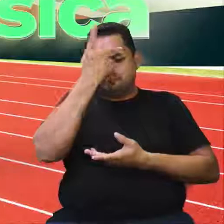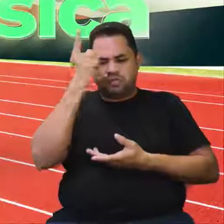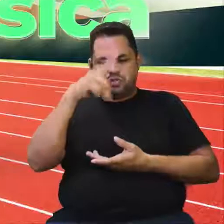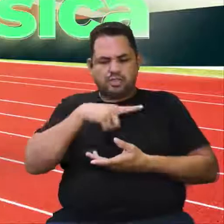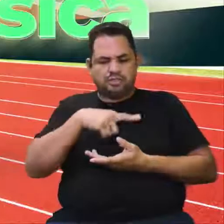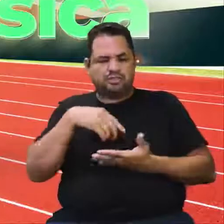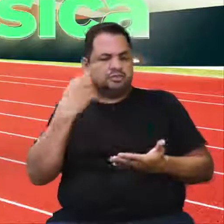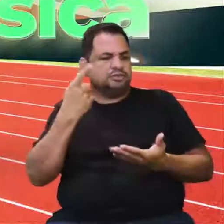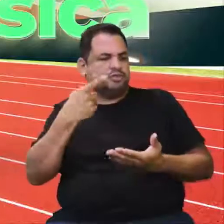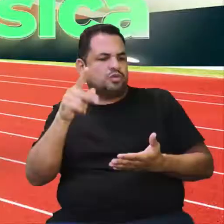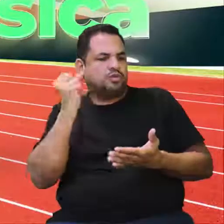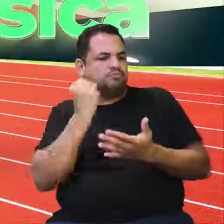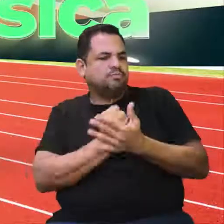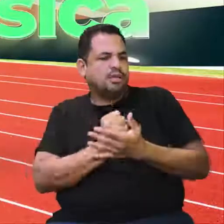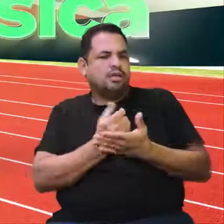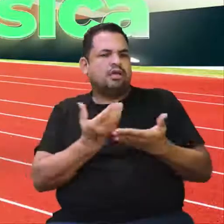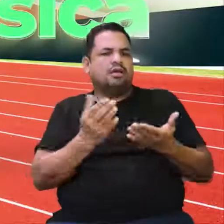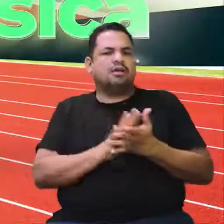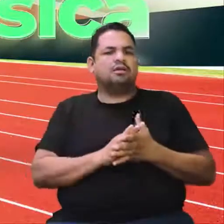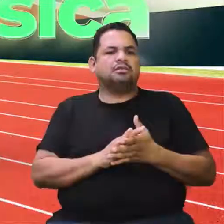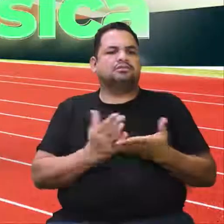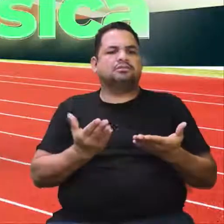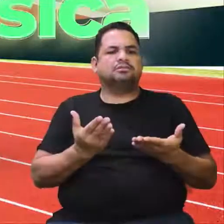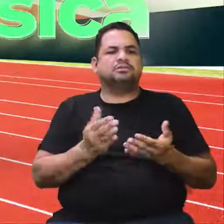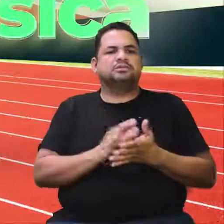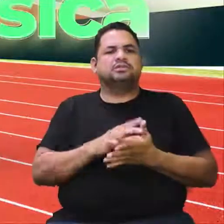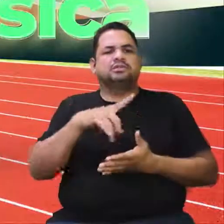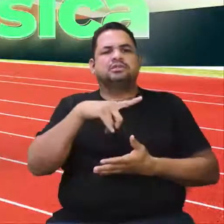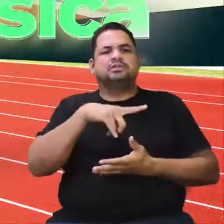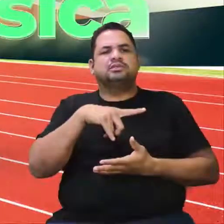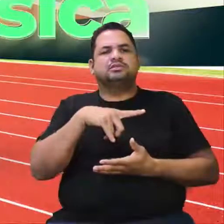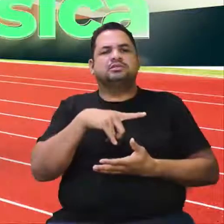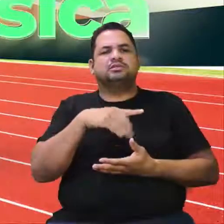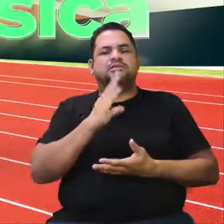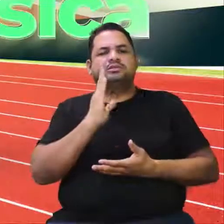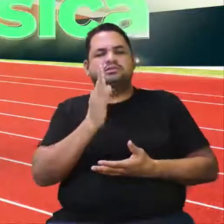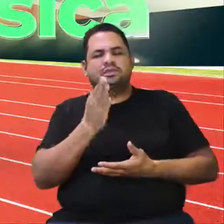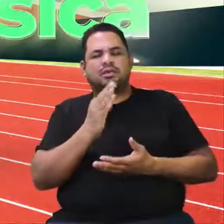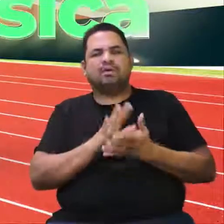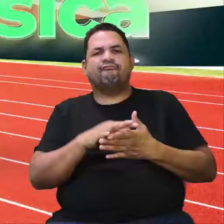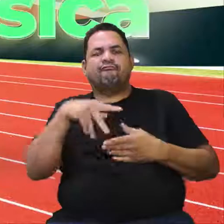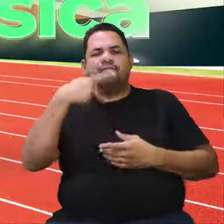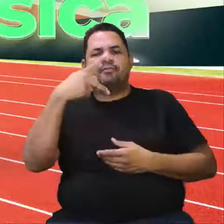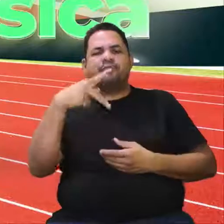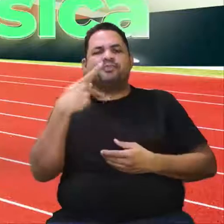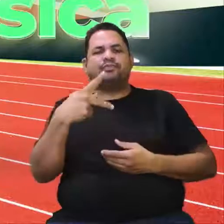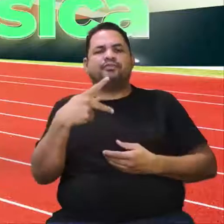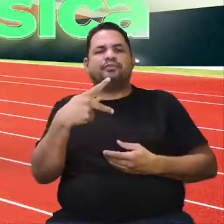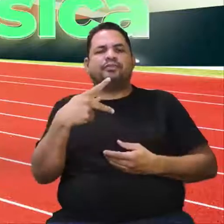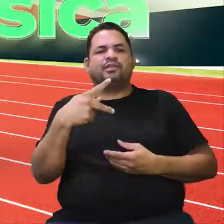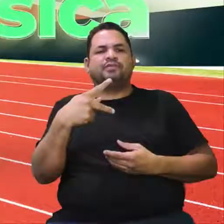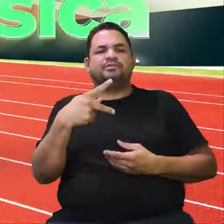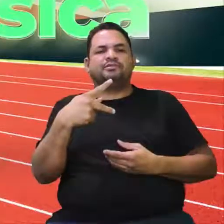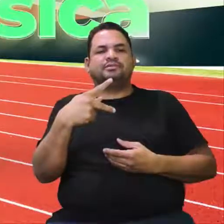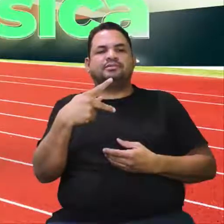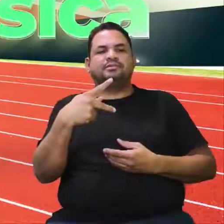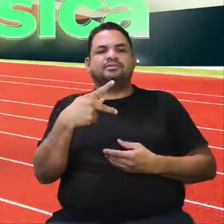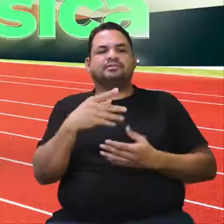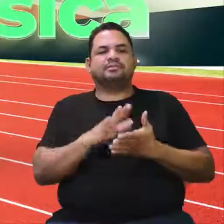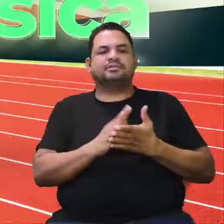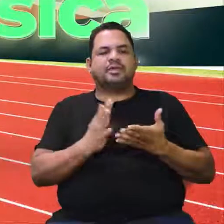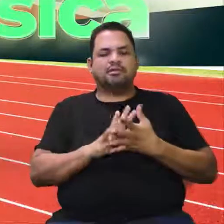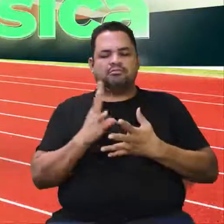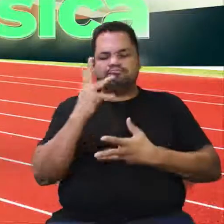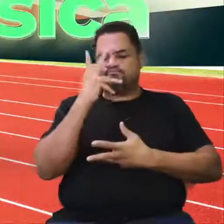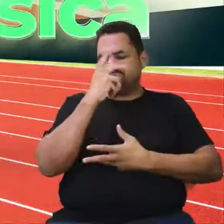suas marcas, carrega aí suas cicatrizes, né? Já mencionei aí que isso aí é o que torna